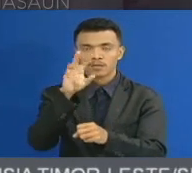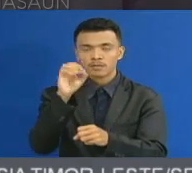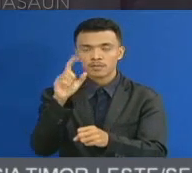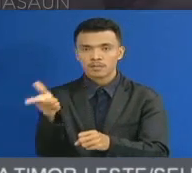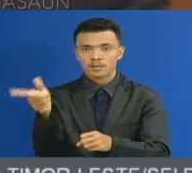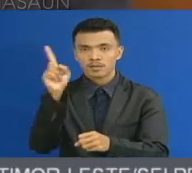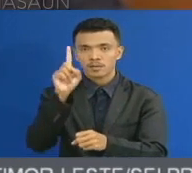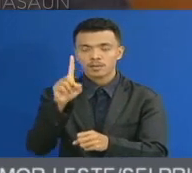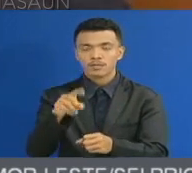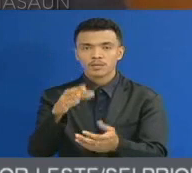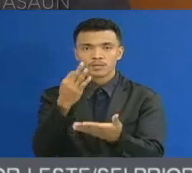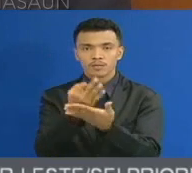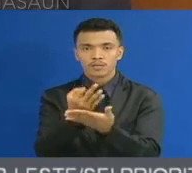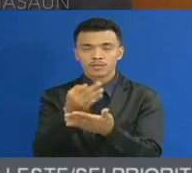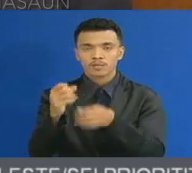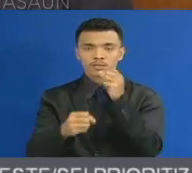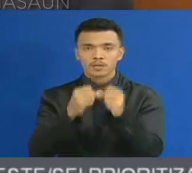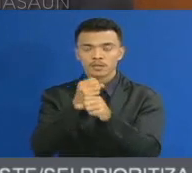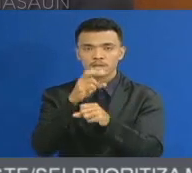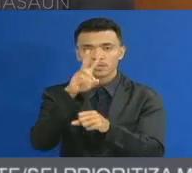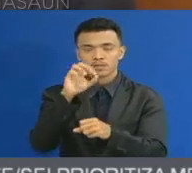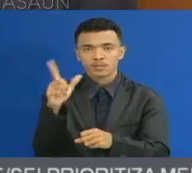2021, orçamento 2021.